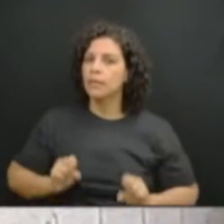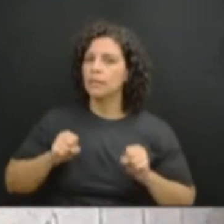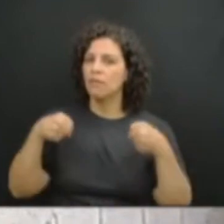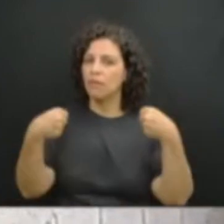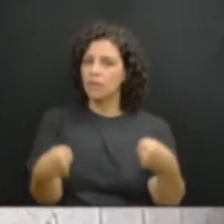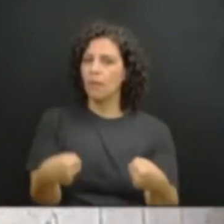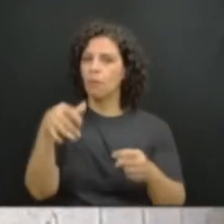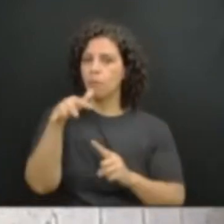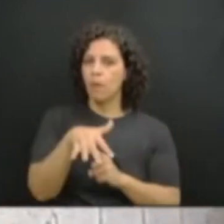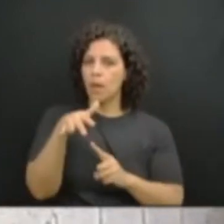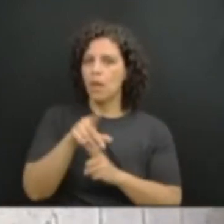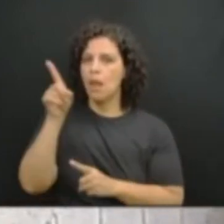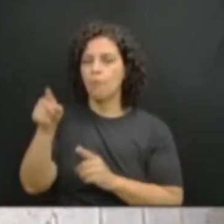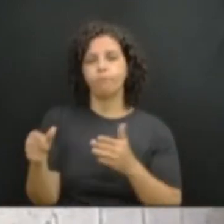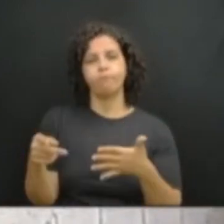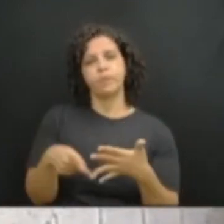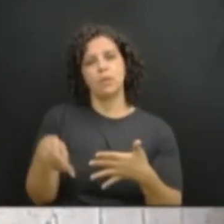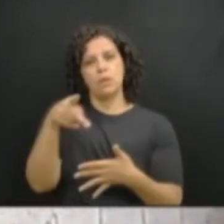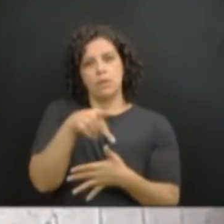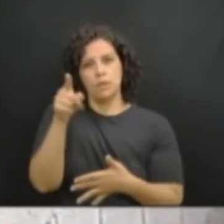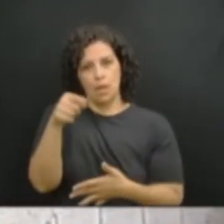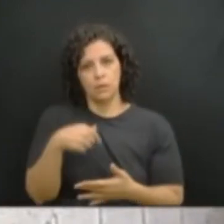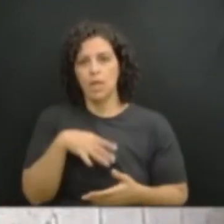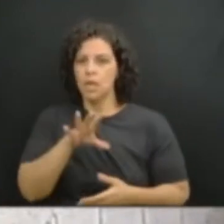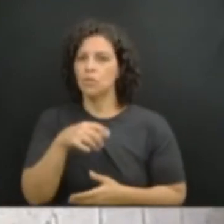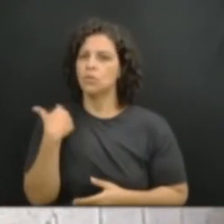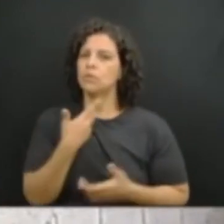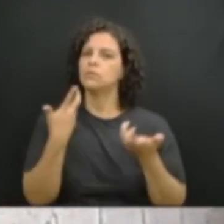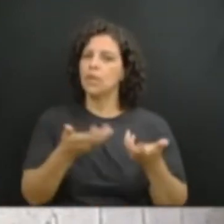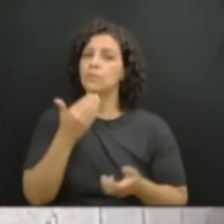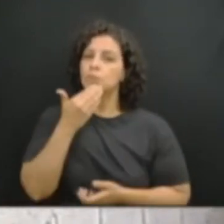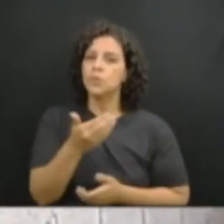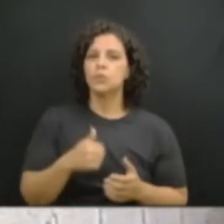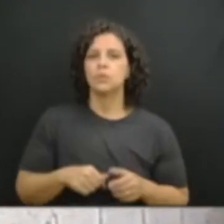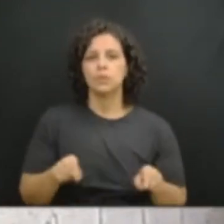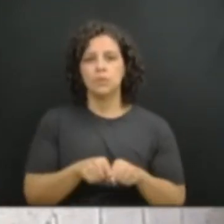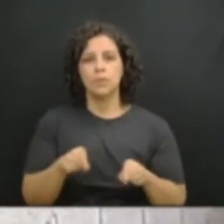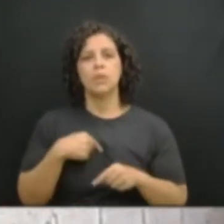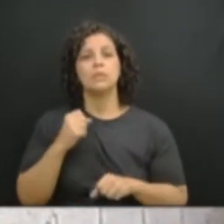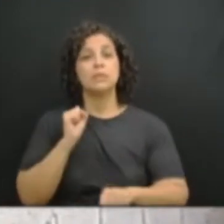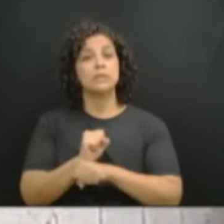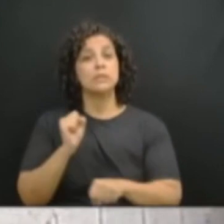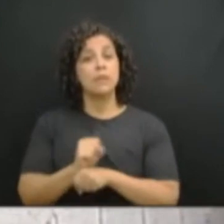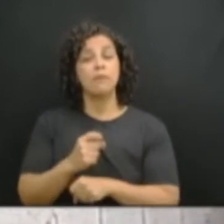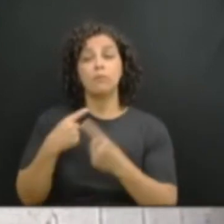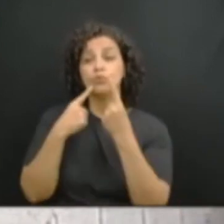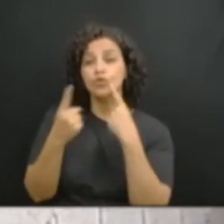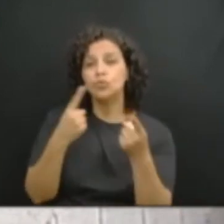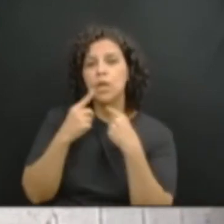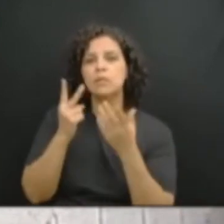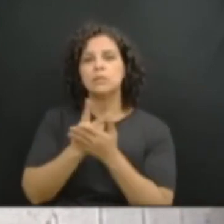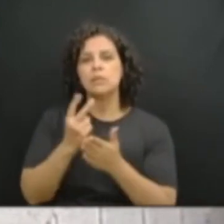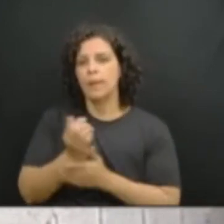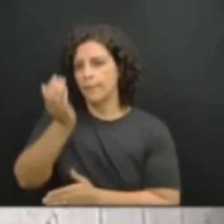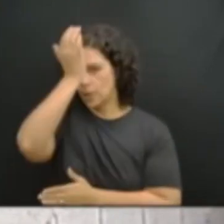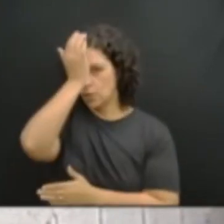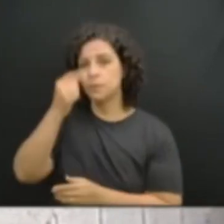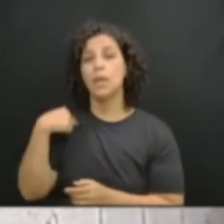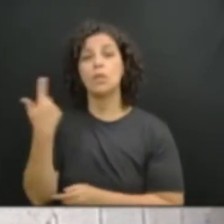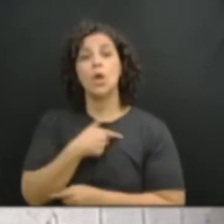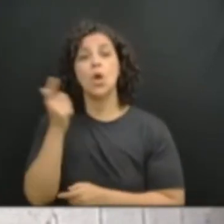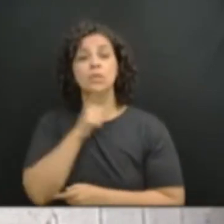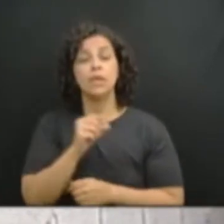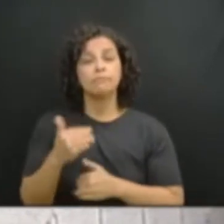do Paraná em primeiro lugar. É isso que a gente pede, é isso que a gente vai dialogar, deputado Hussein, para que a